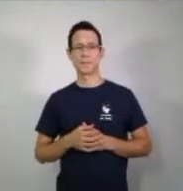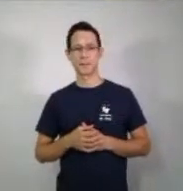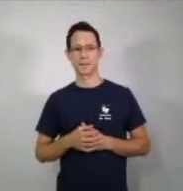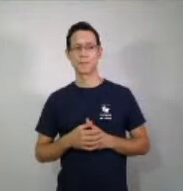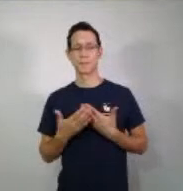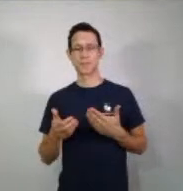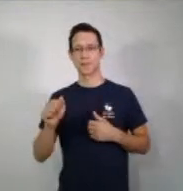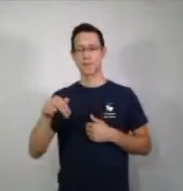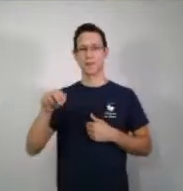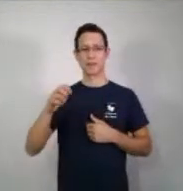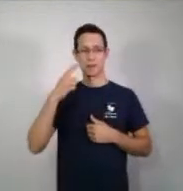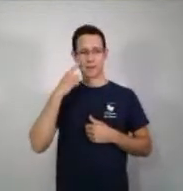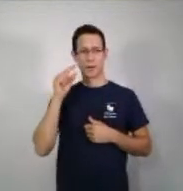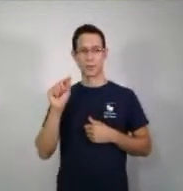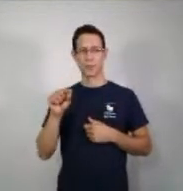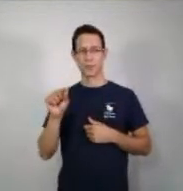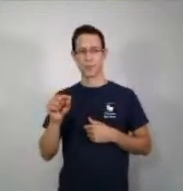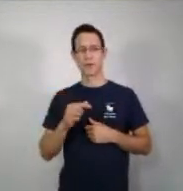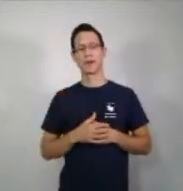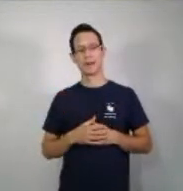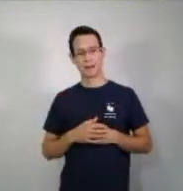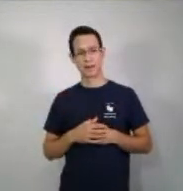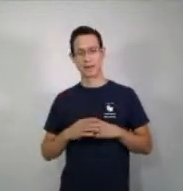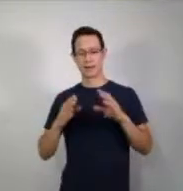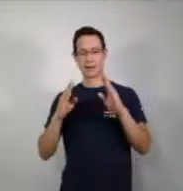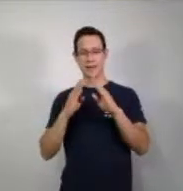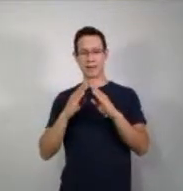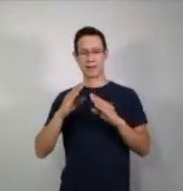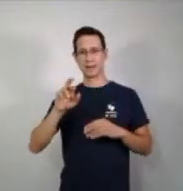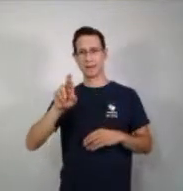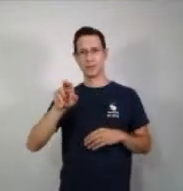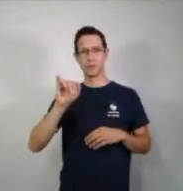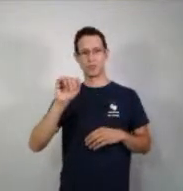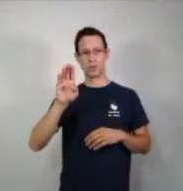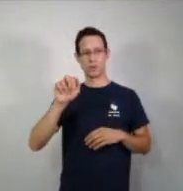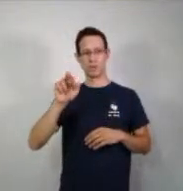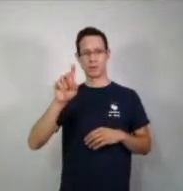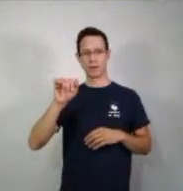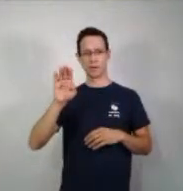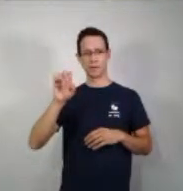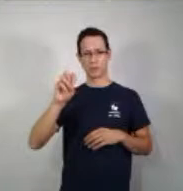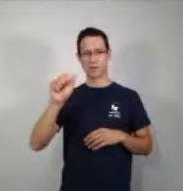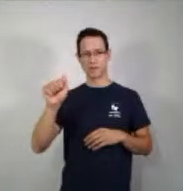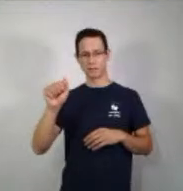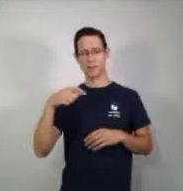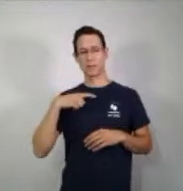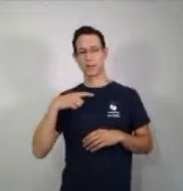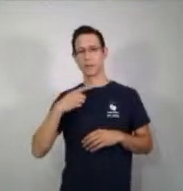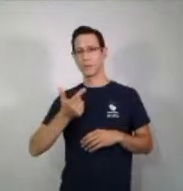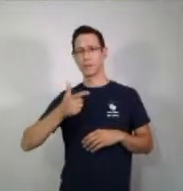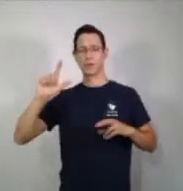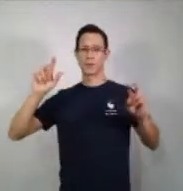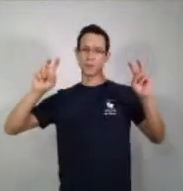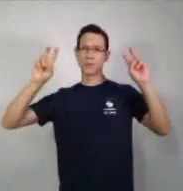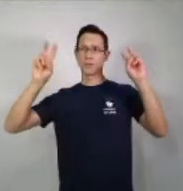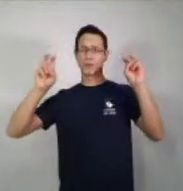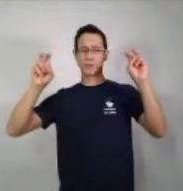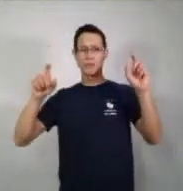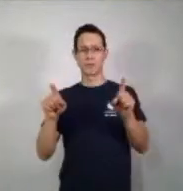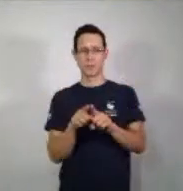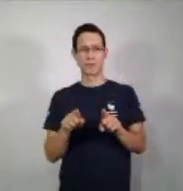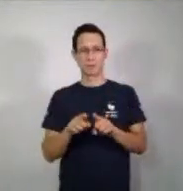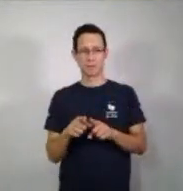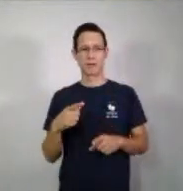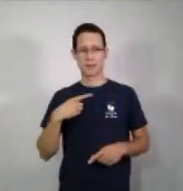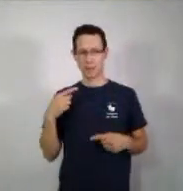eu acho que quando eu falei, né, casa da Rui Barbosa, também tem um outro, né, um assunto assim que tem